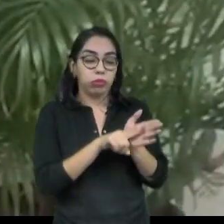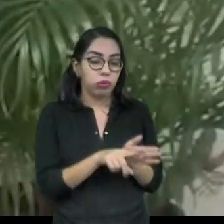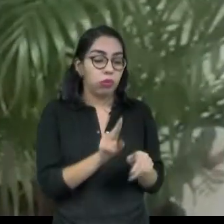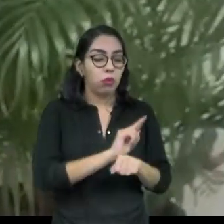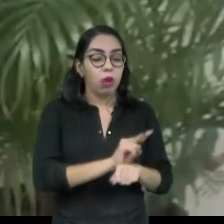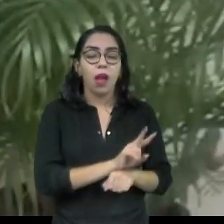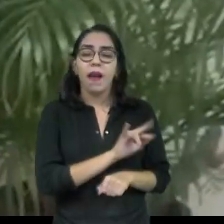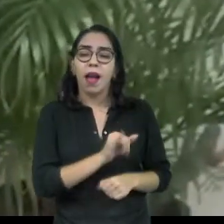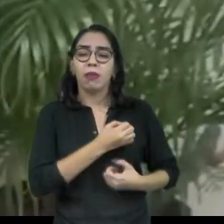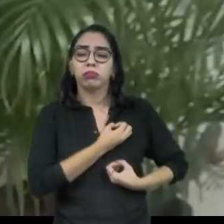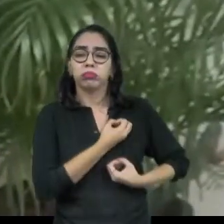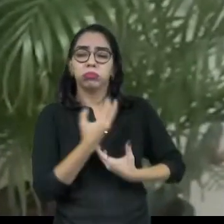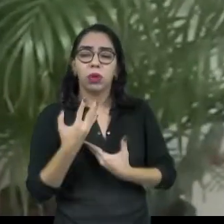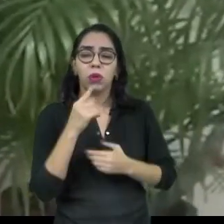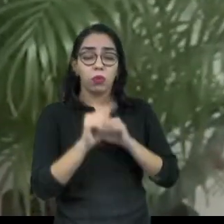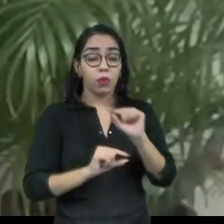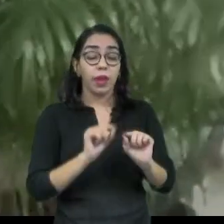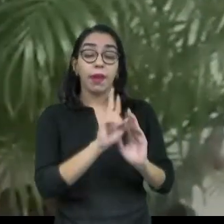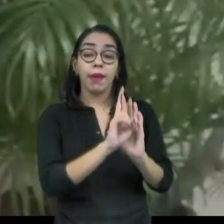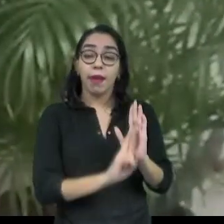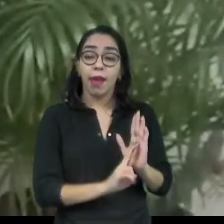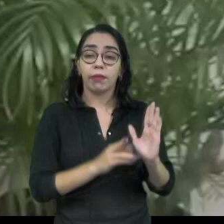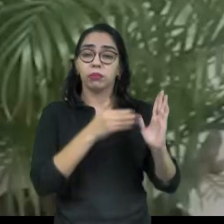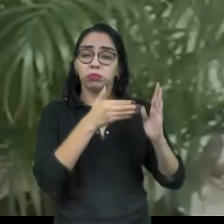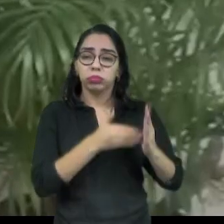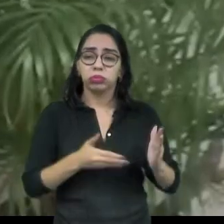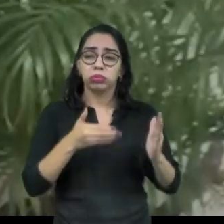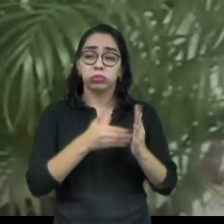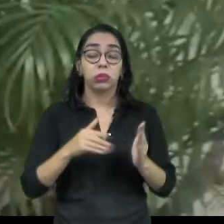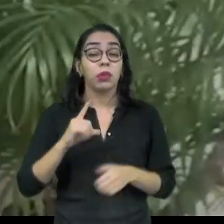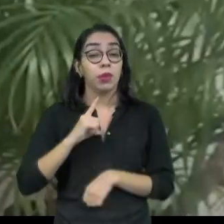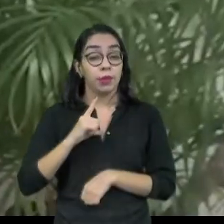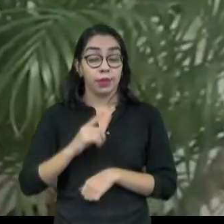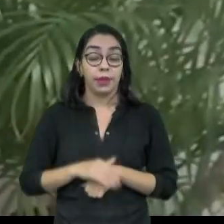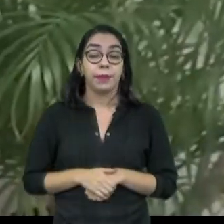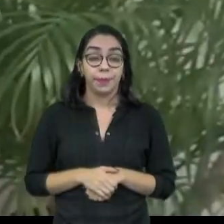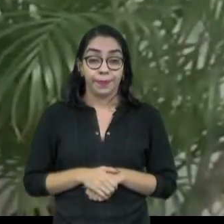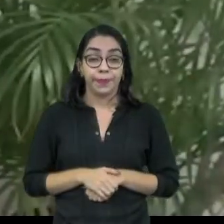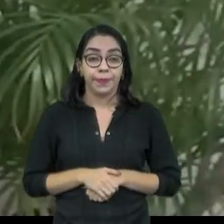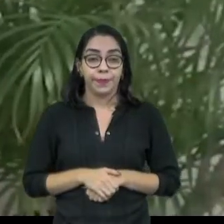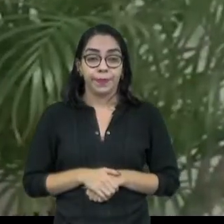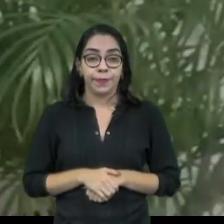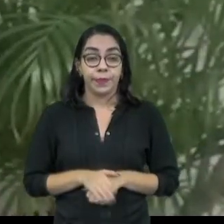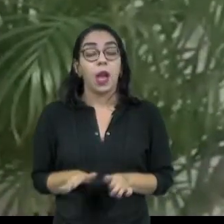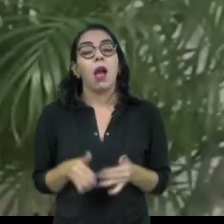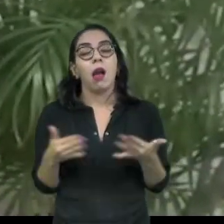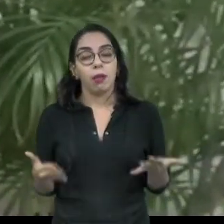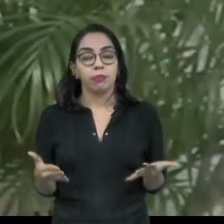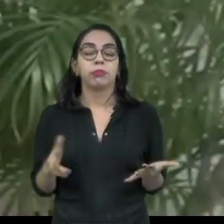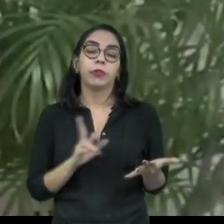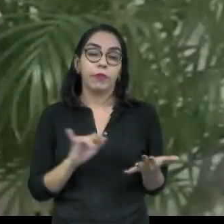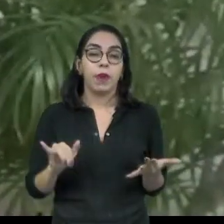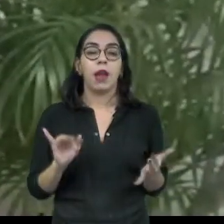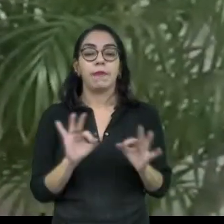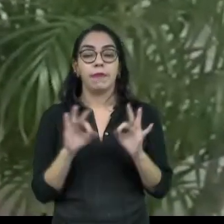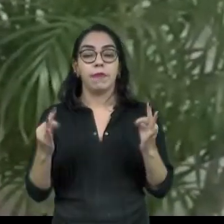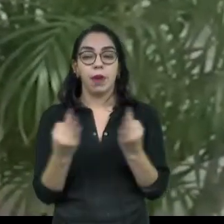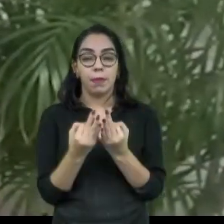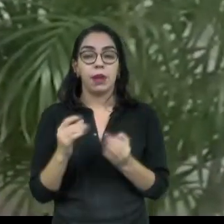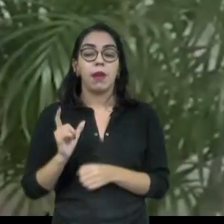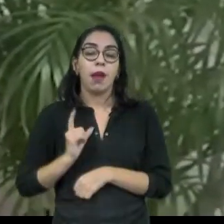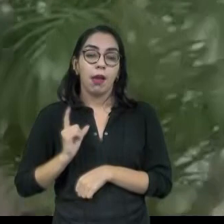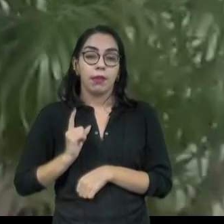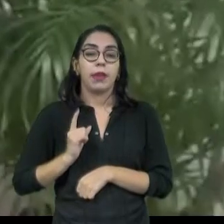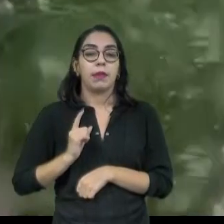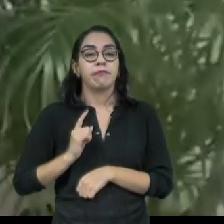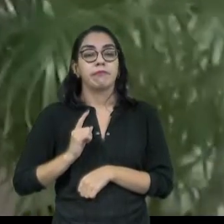internet impor regras impor limites só aí Eh esses pais eles vão conseguir gerar algum tipo